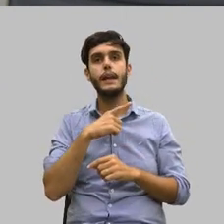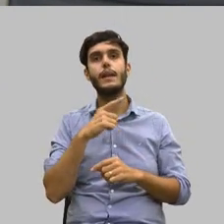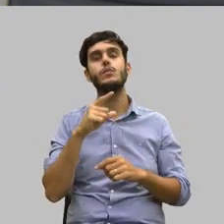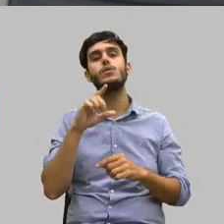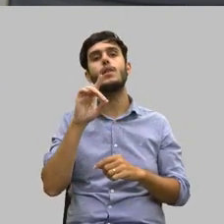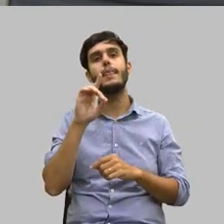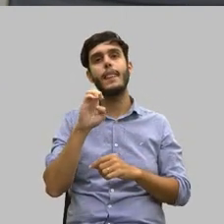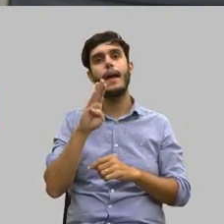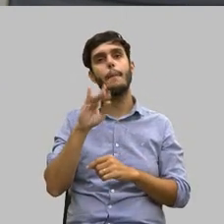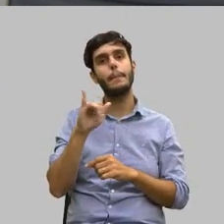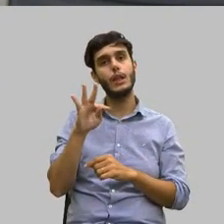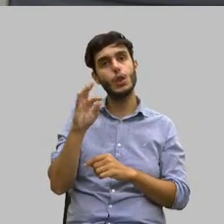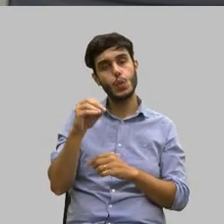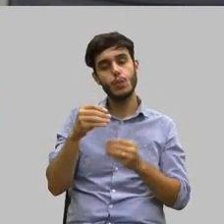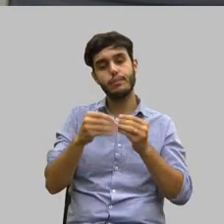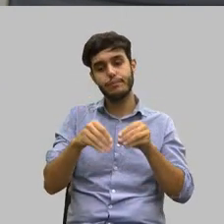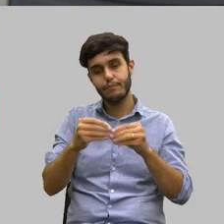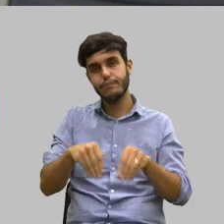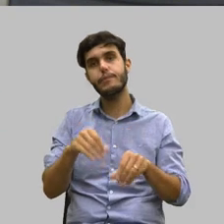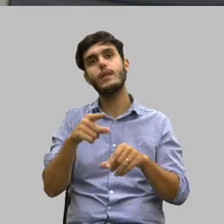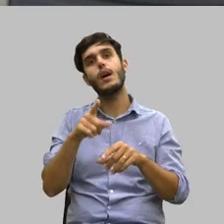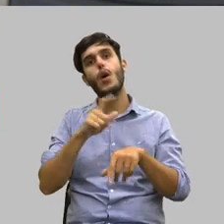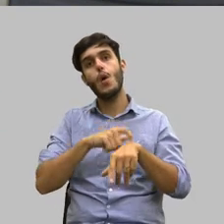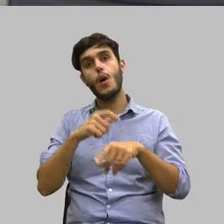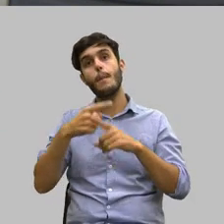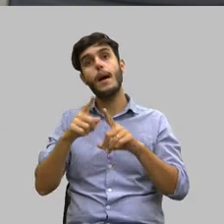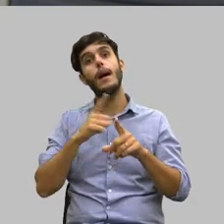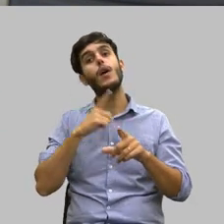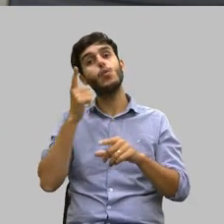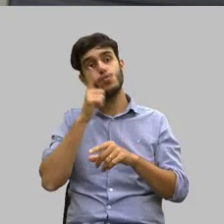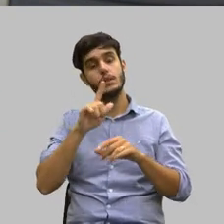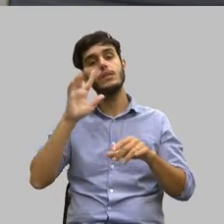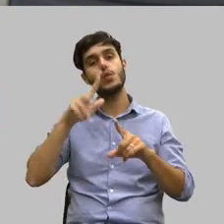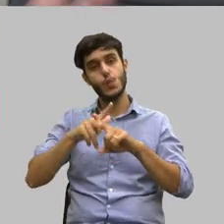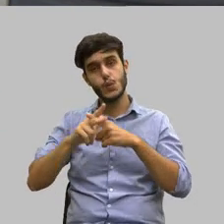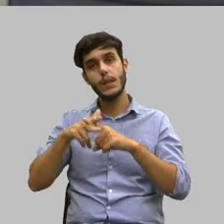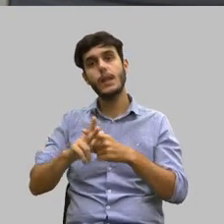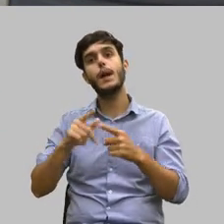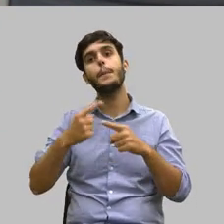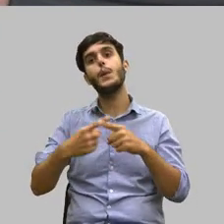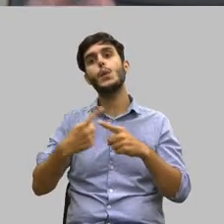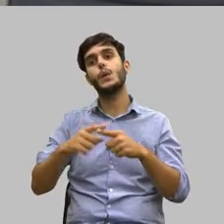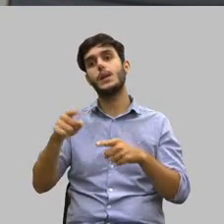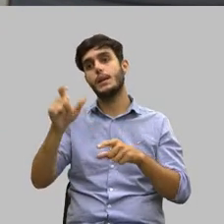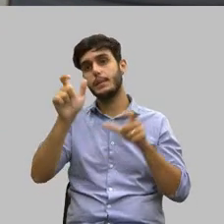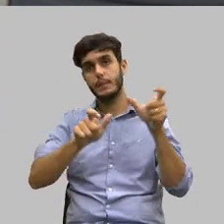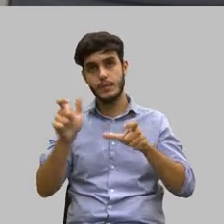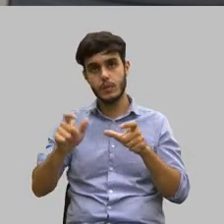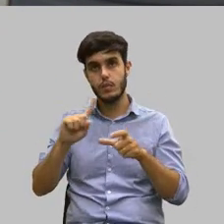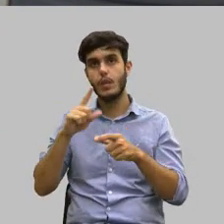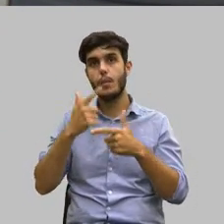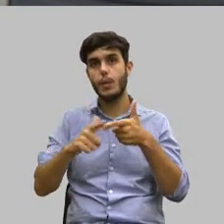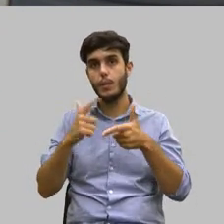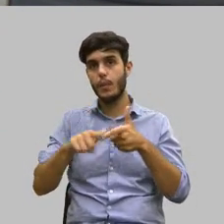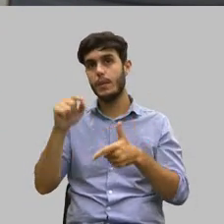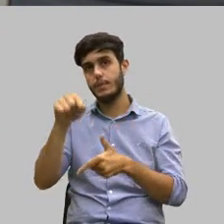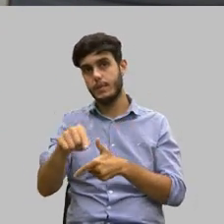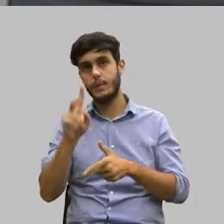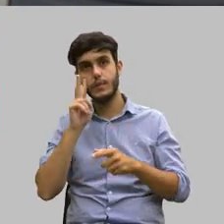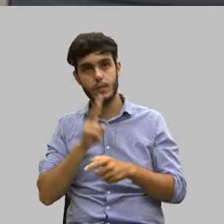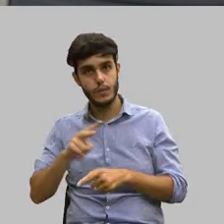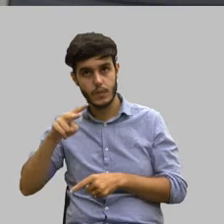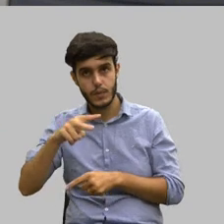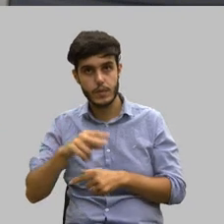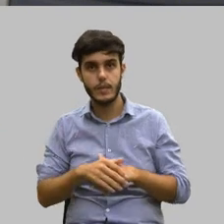estão sendo cumpridos de acordo com a possibilidade e eh sem nenhum problema a meu ponto de vista com